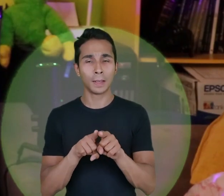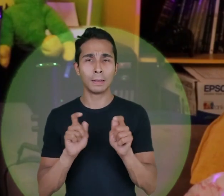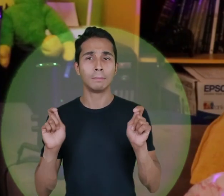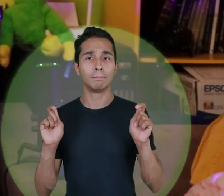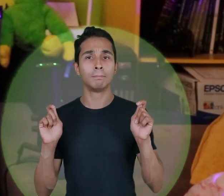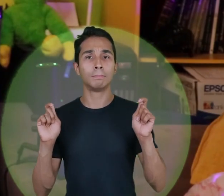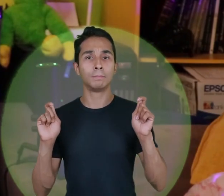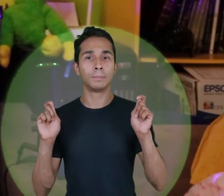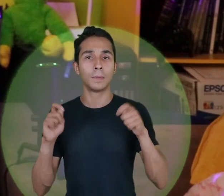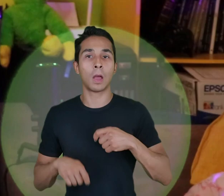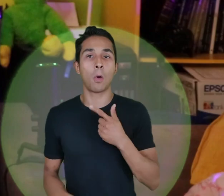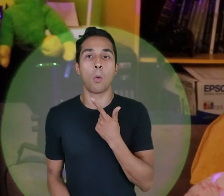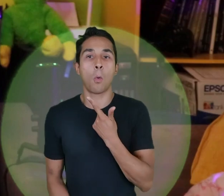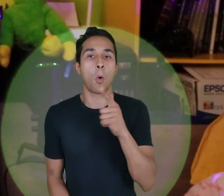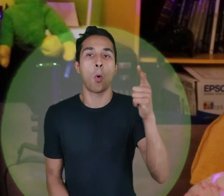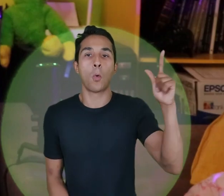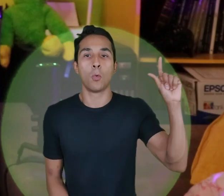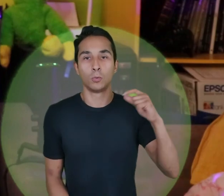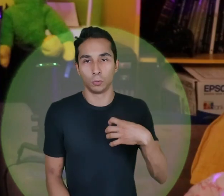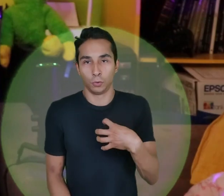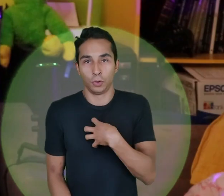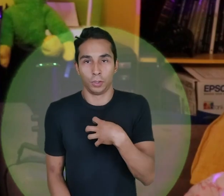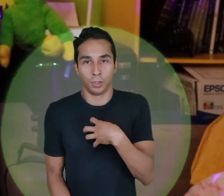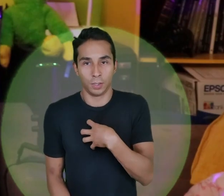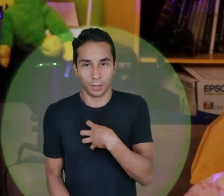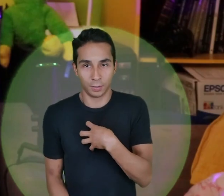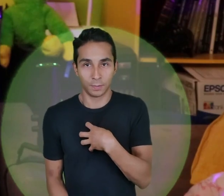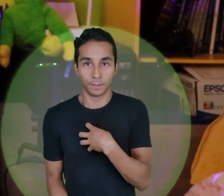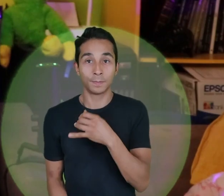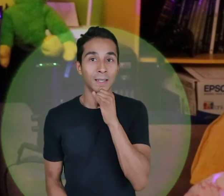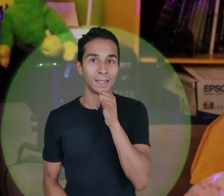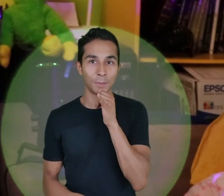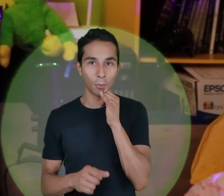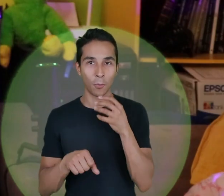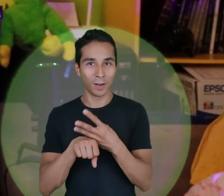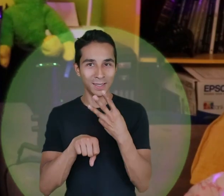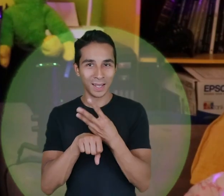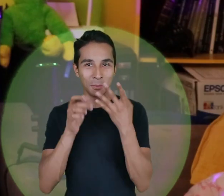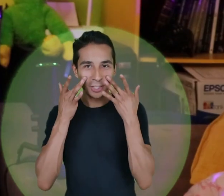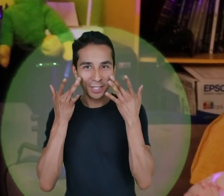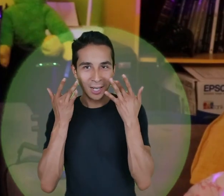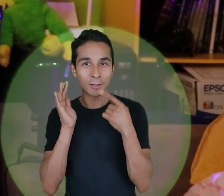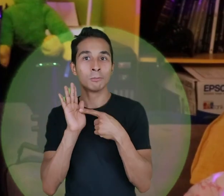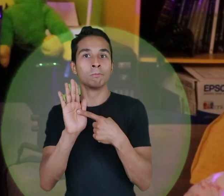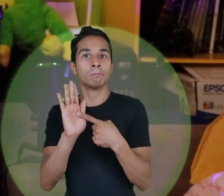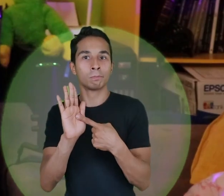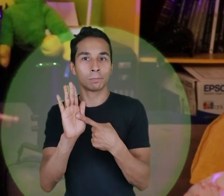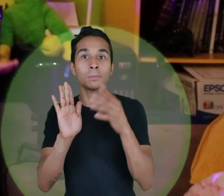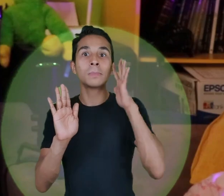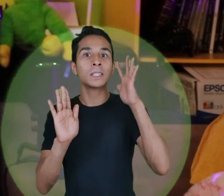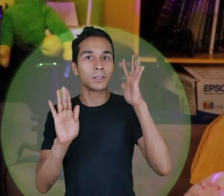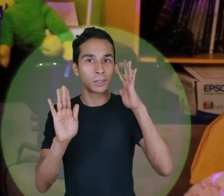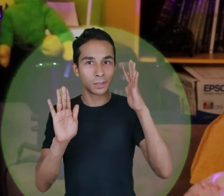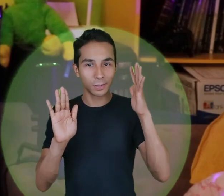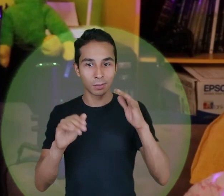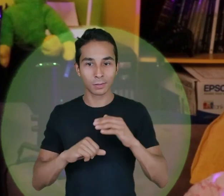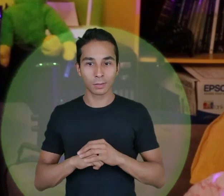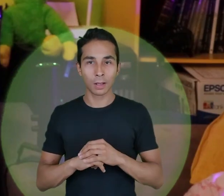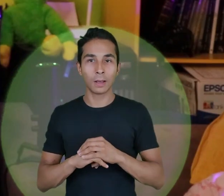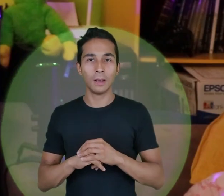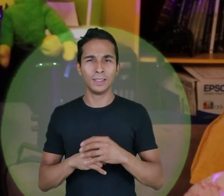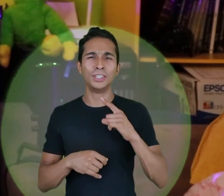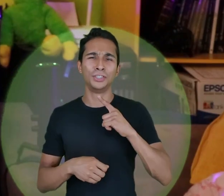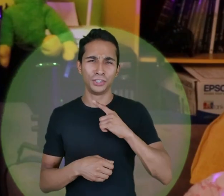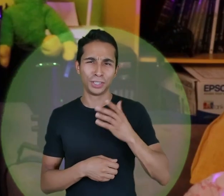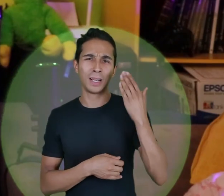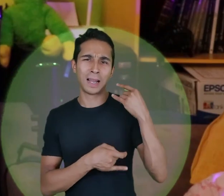formas de outros formatos, sabe, igual a gente comentou sobre a peça que foi feita no WhatsApp, sabe? Que a gente foi, tipo assim, bombardeado aí por conteúdo